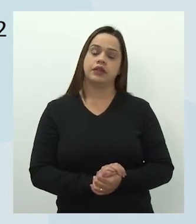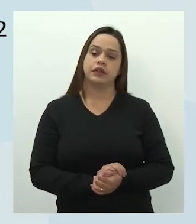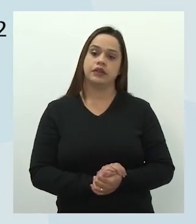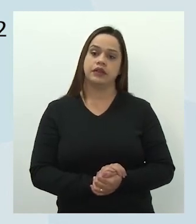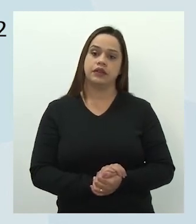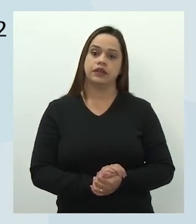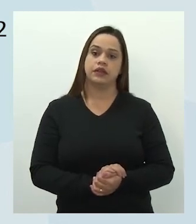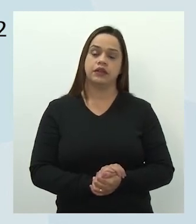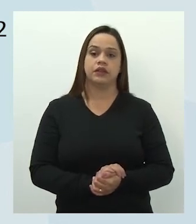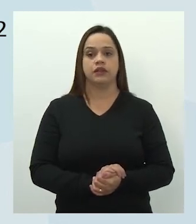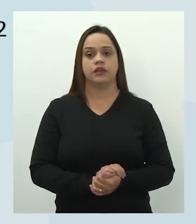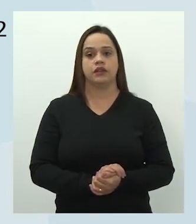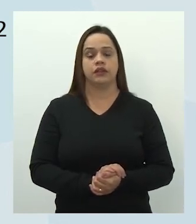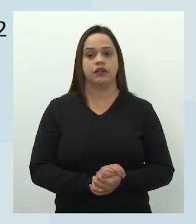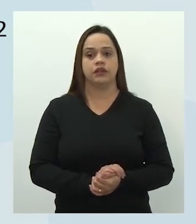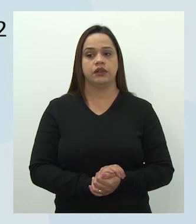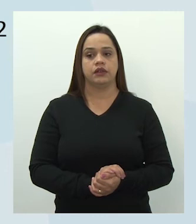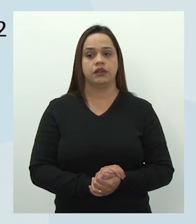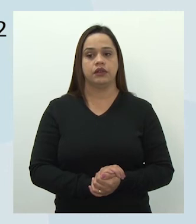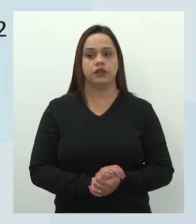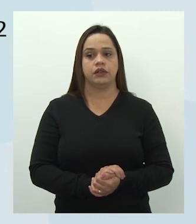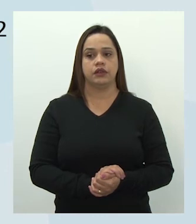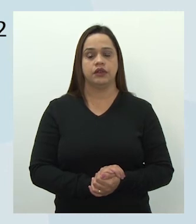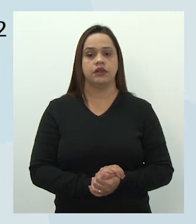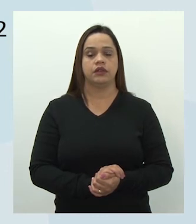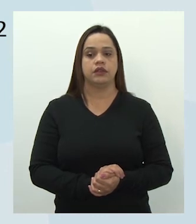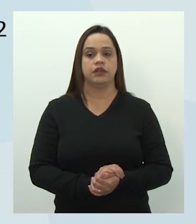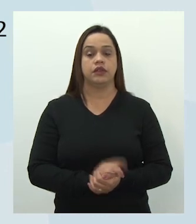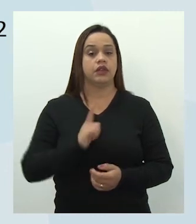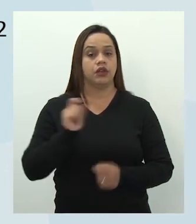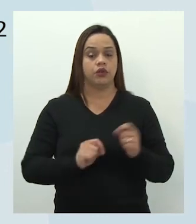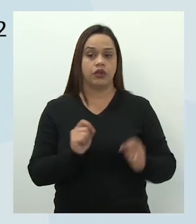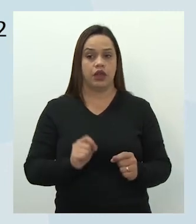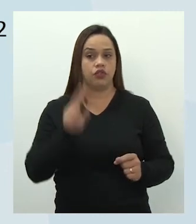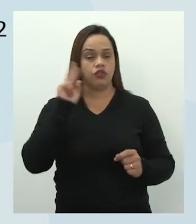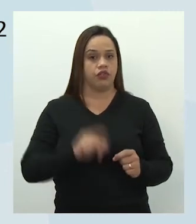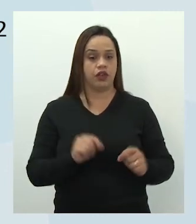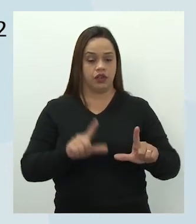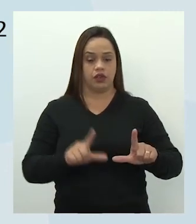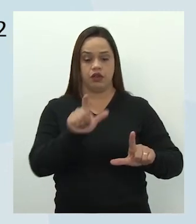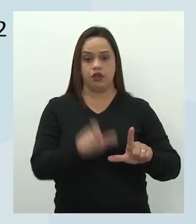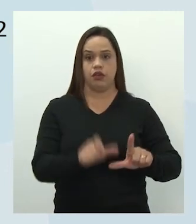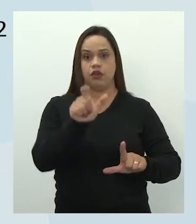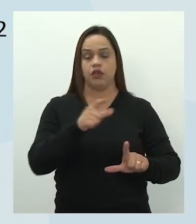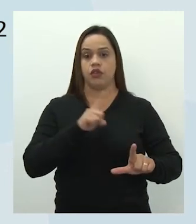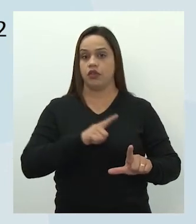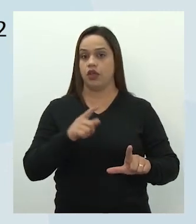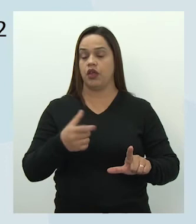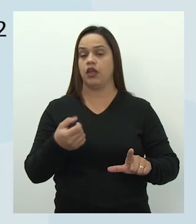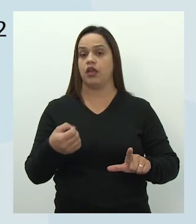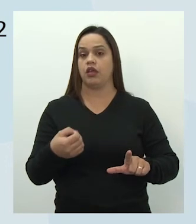Então, de um lado tinha menos esse pedaço e do outro lado a gente ganhou. Então, agora, com a nova configuração